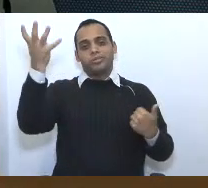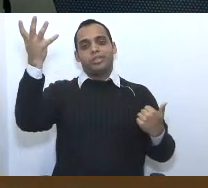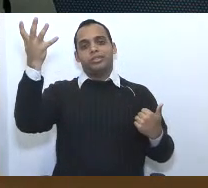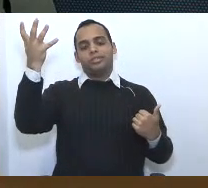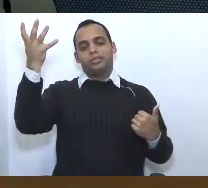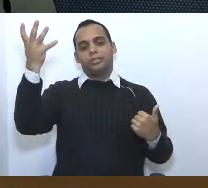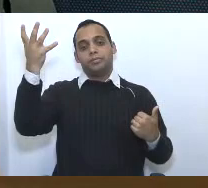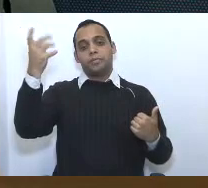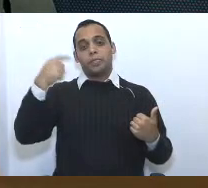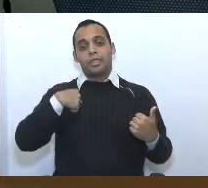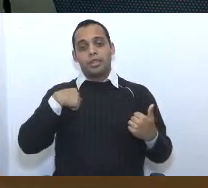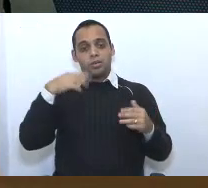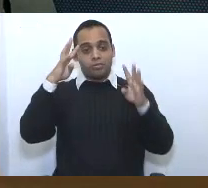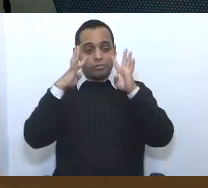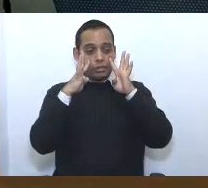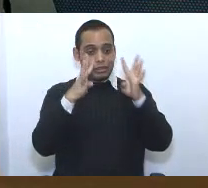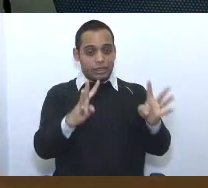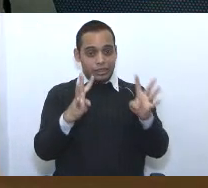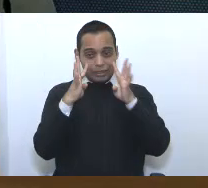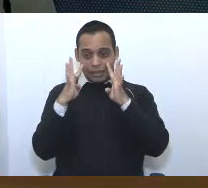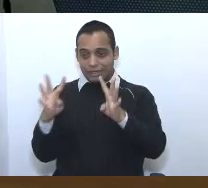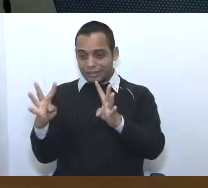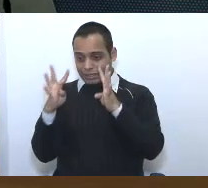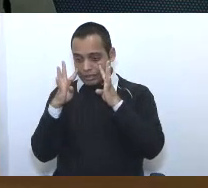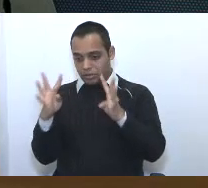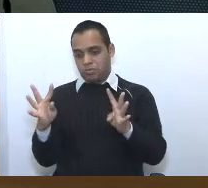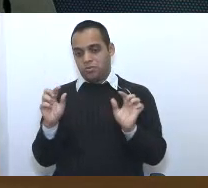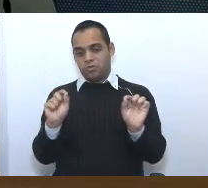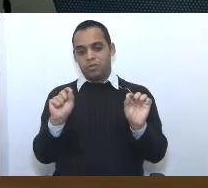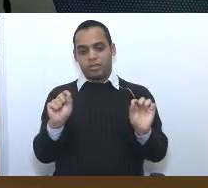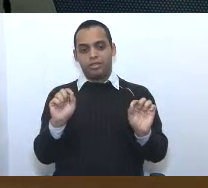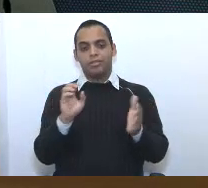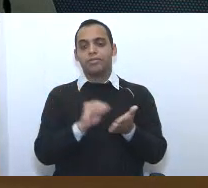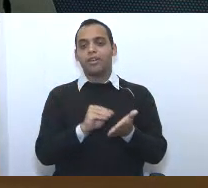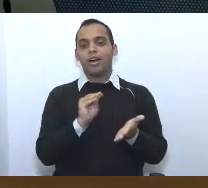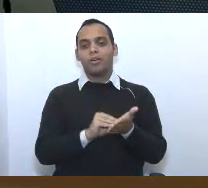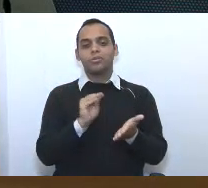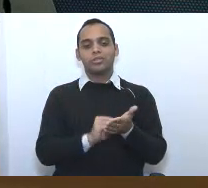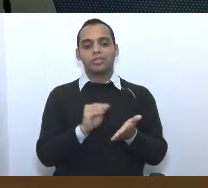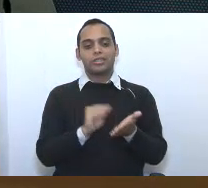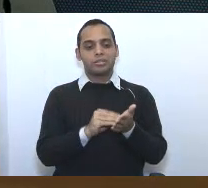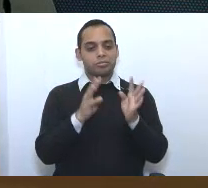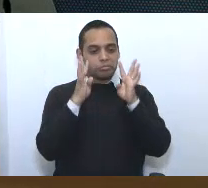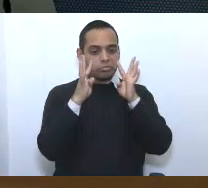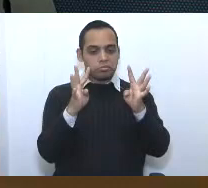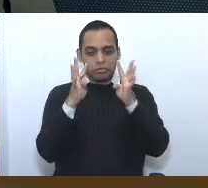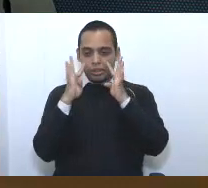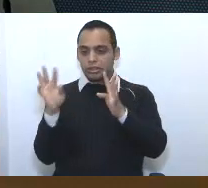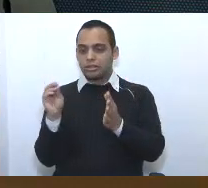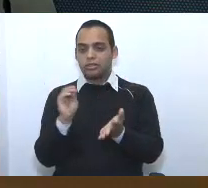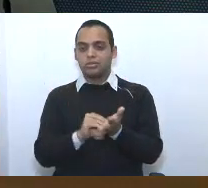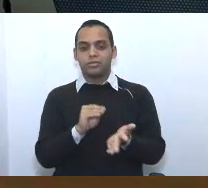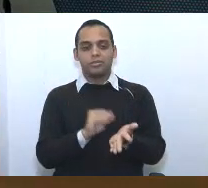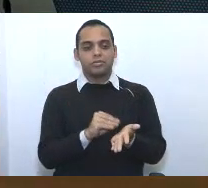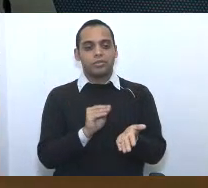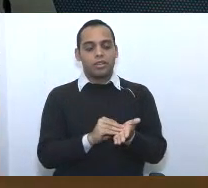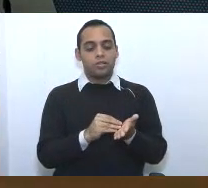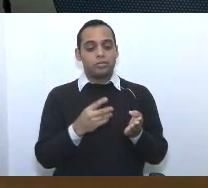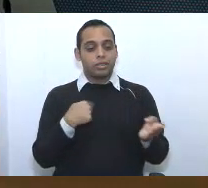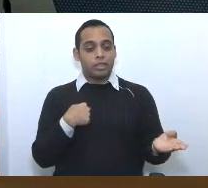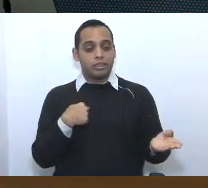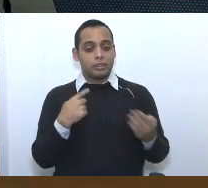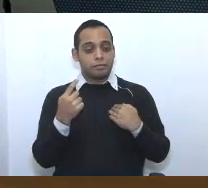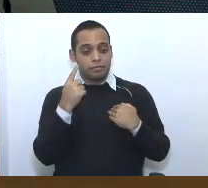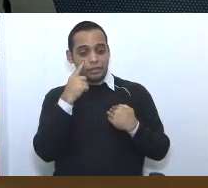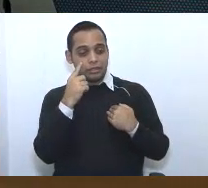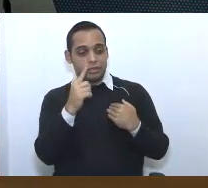se não atentar para as necessidades legais de cada uma das licitações. Então, estando